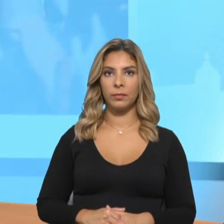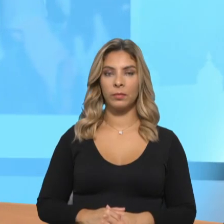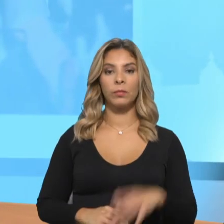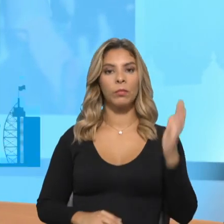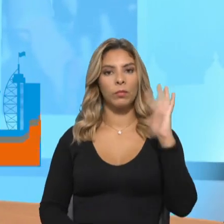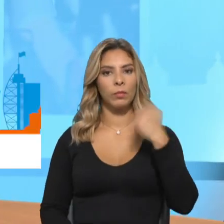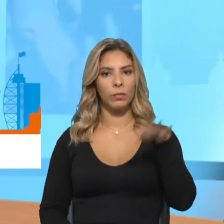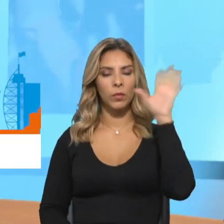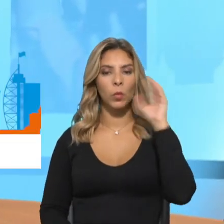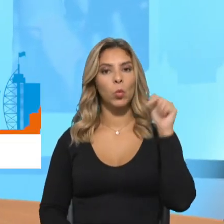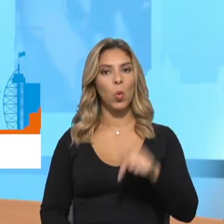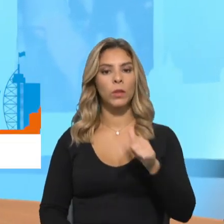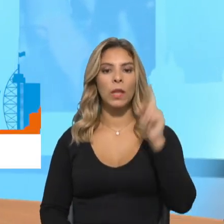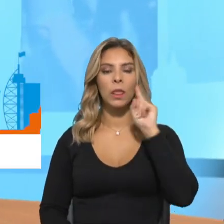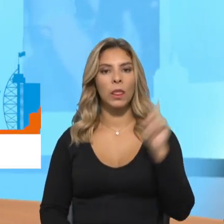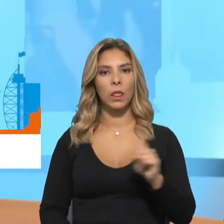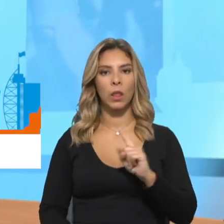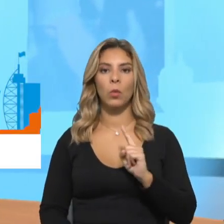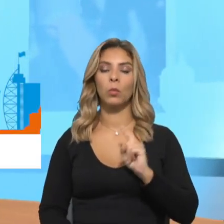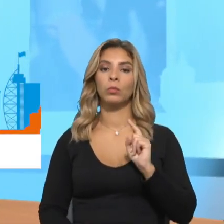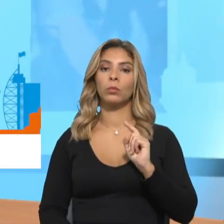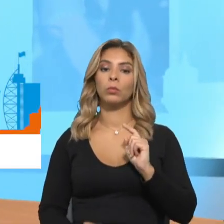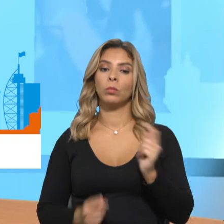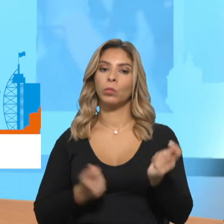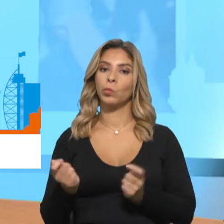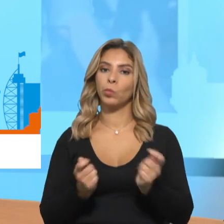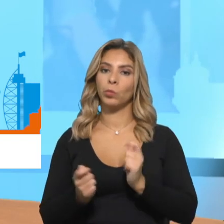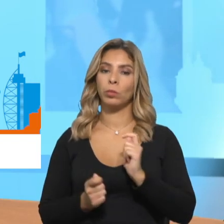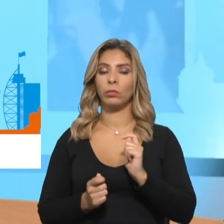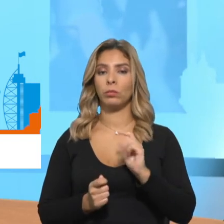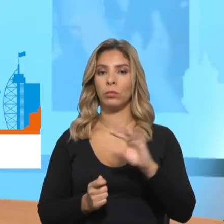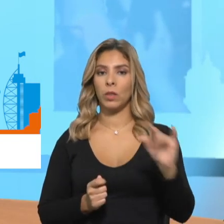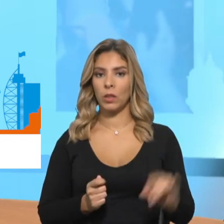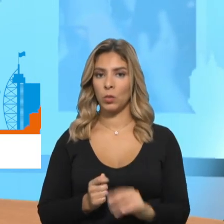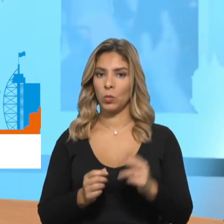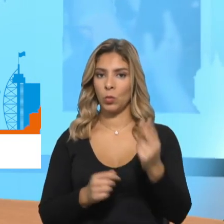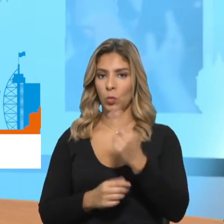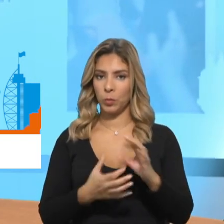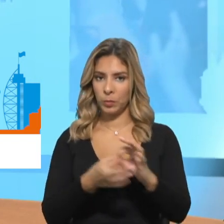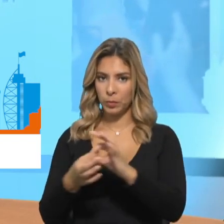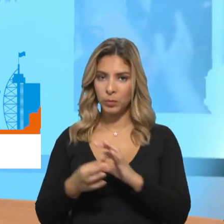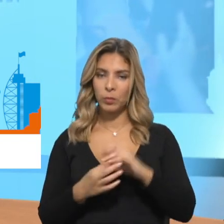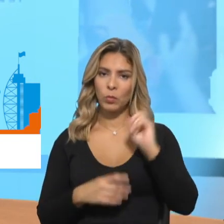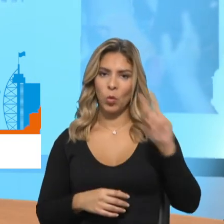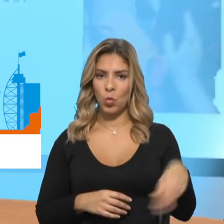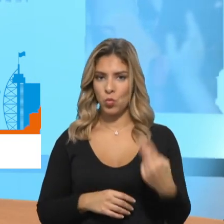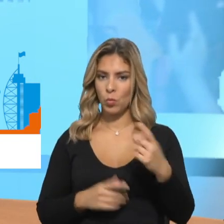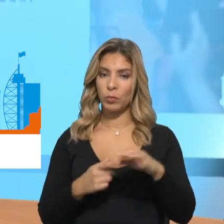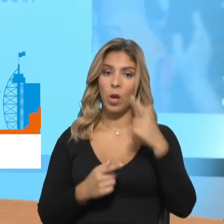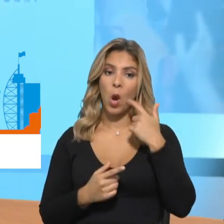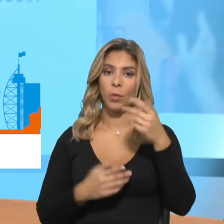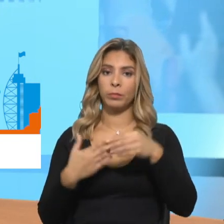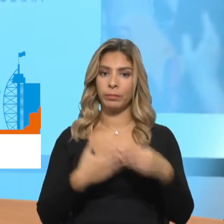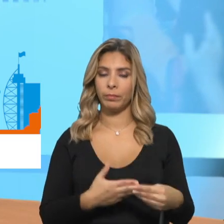Olá, boa tarde. Hoje assinala-se o Dia da Organização das Nações Unidas, que neste momento tem à frente o português António Guterres,